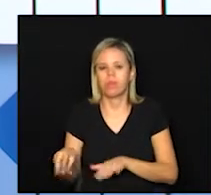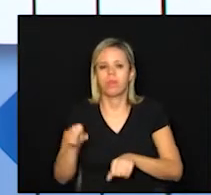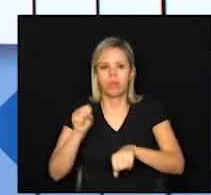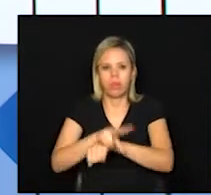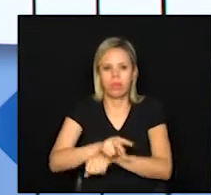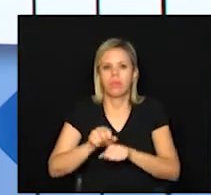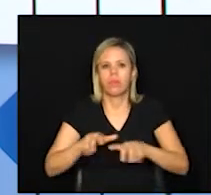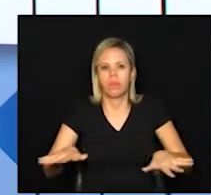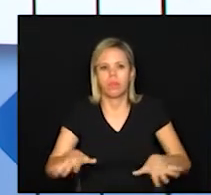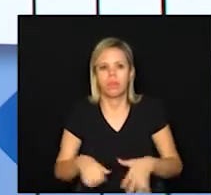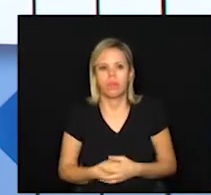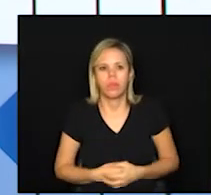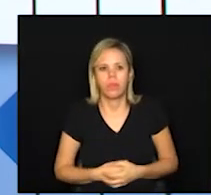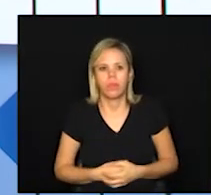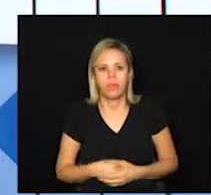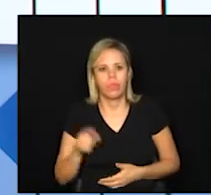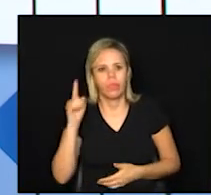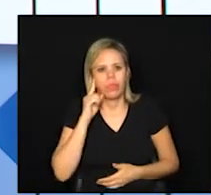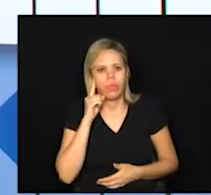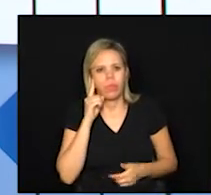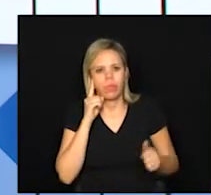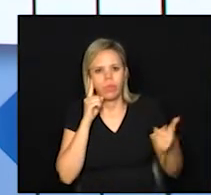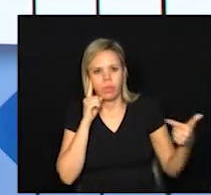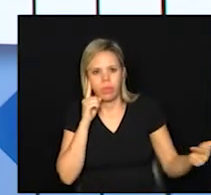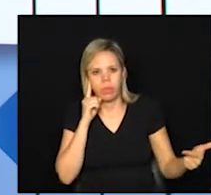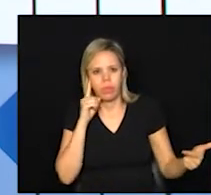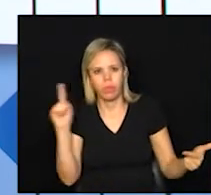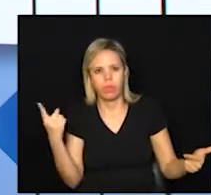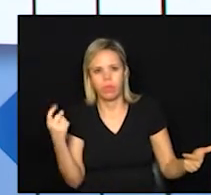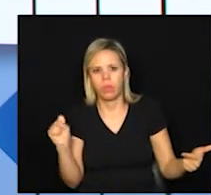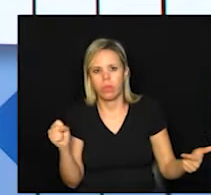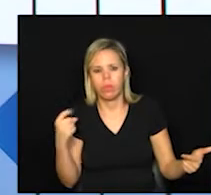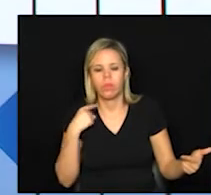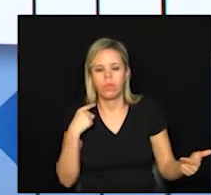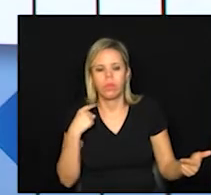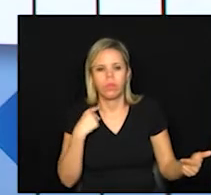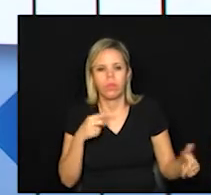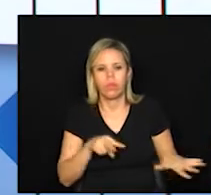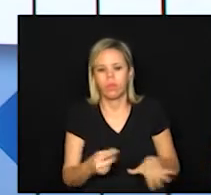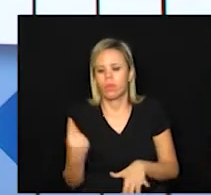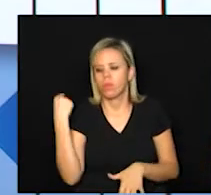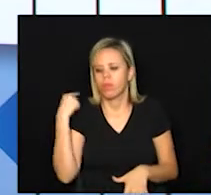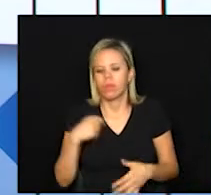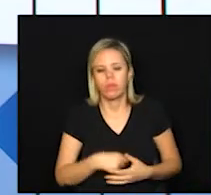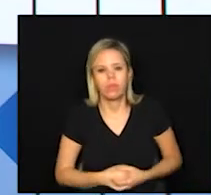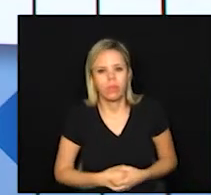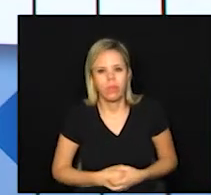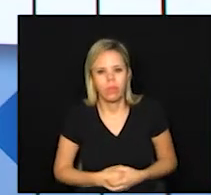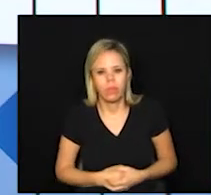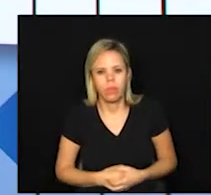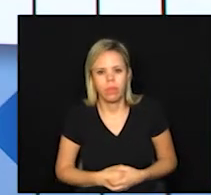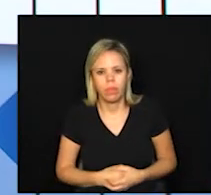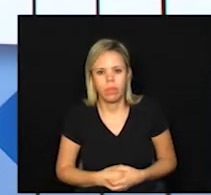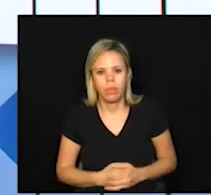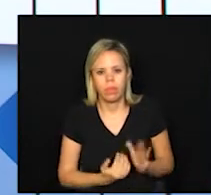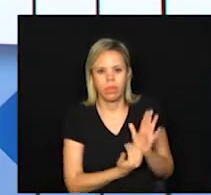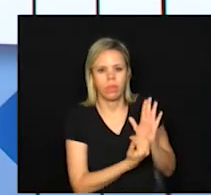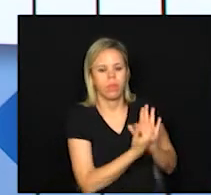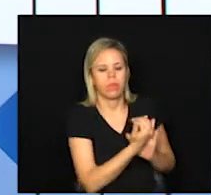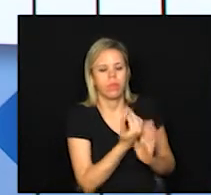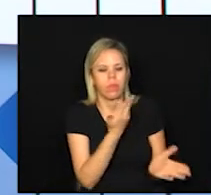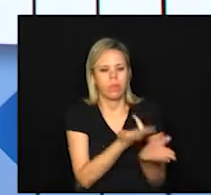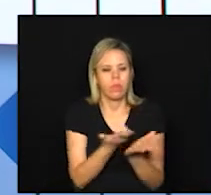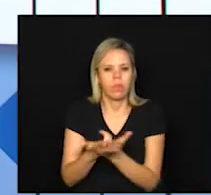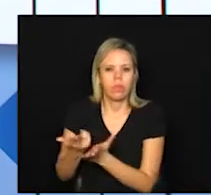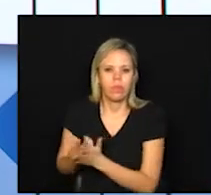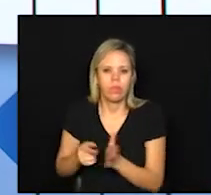que compreende entre os dias 2 e 8 de maio, ou seja, semana passada. Apesar no aumento das